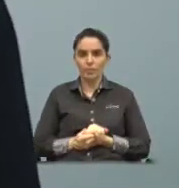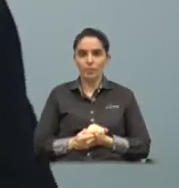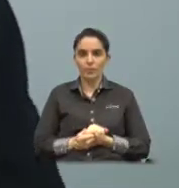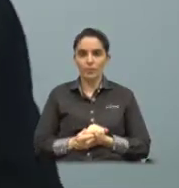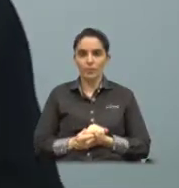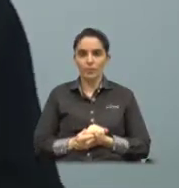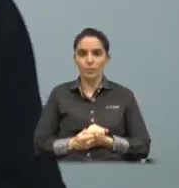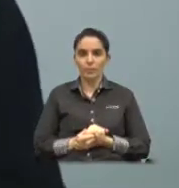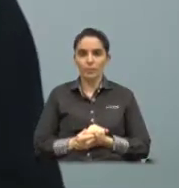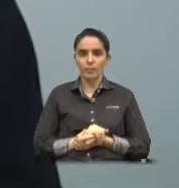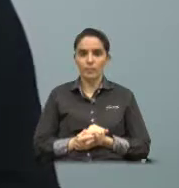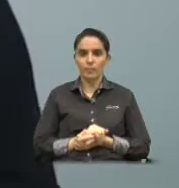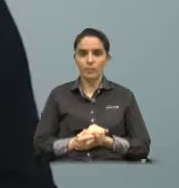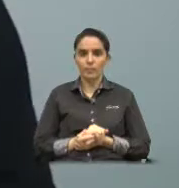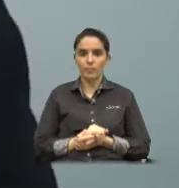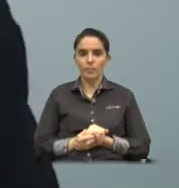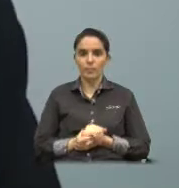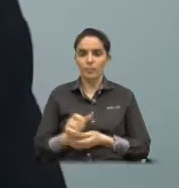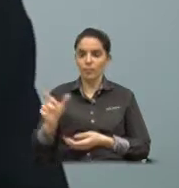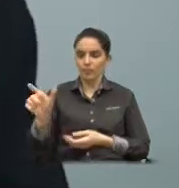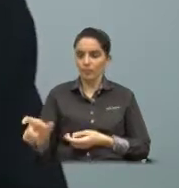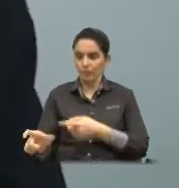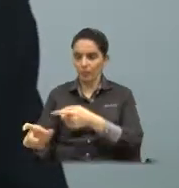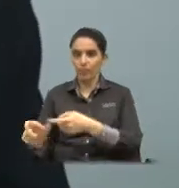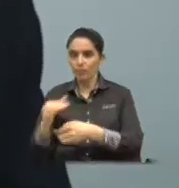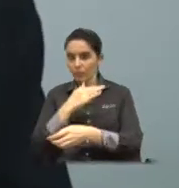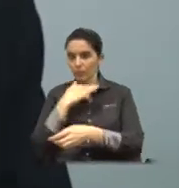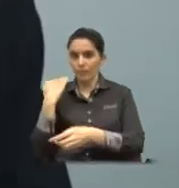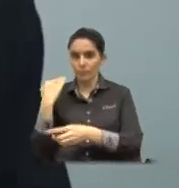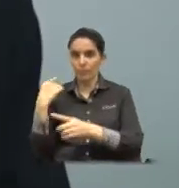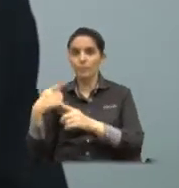uma pessoa que deu a vida pelo outro.